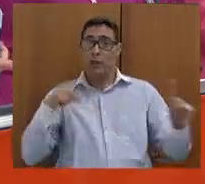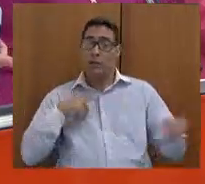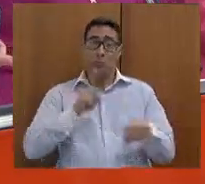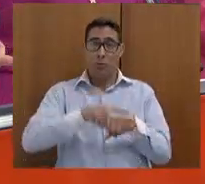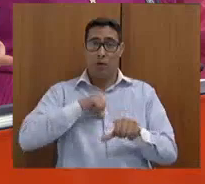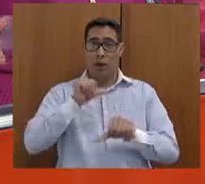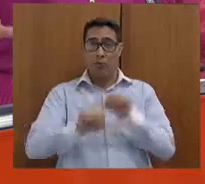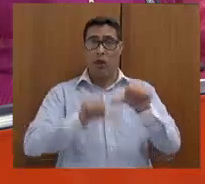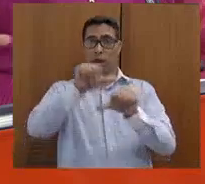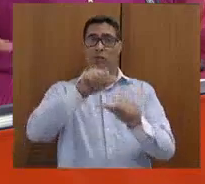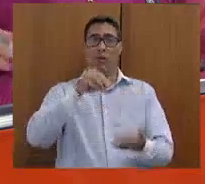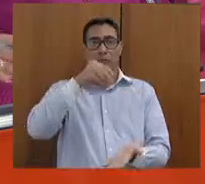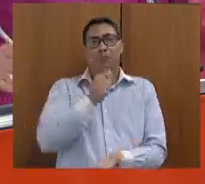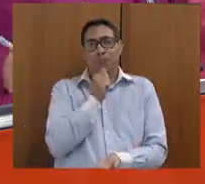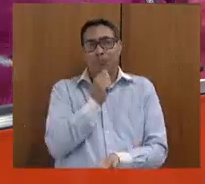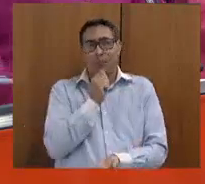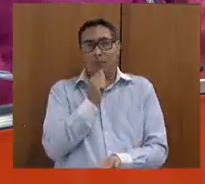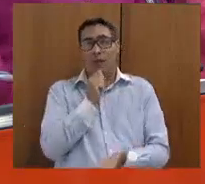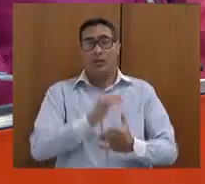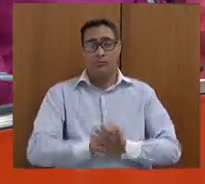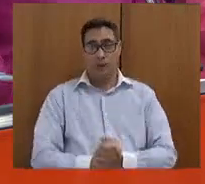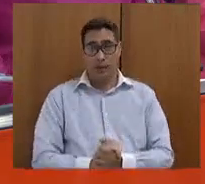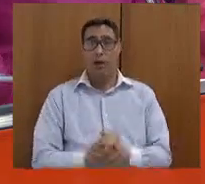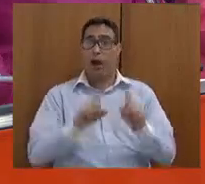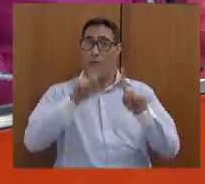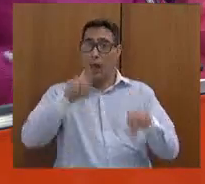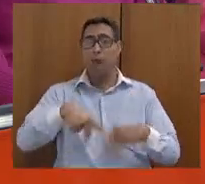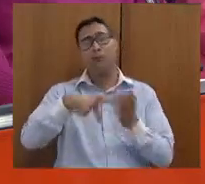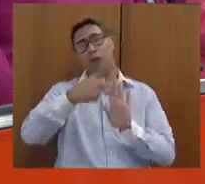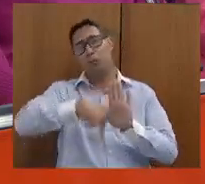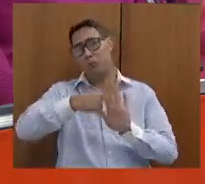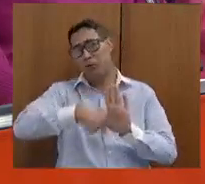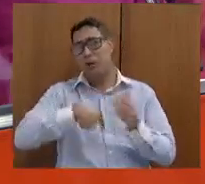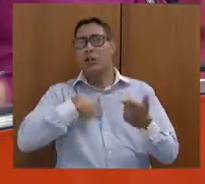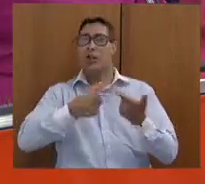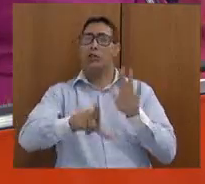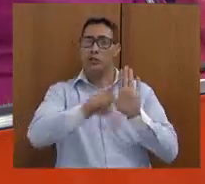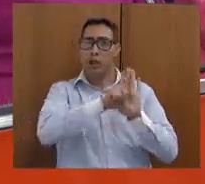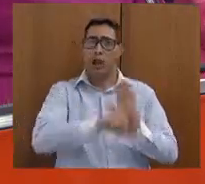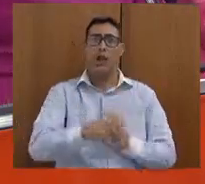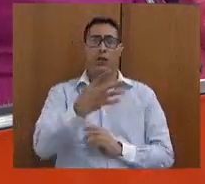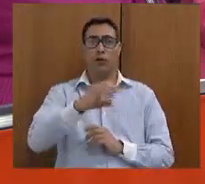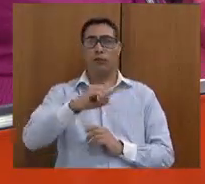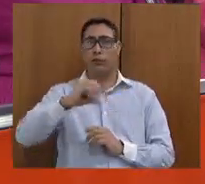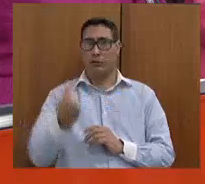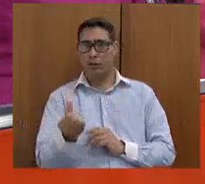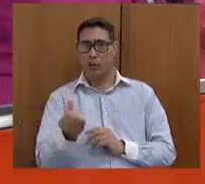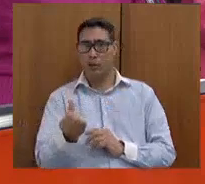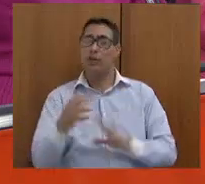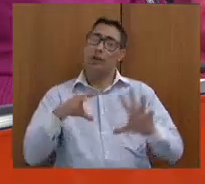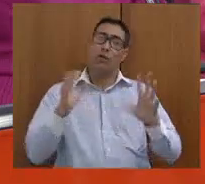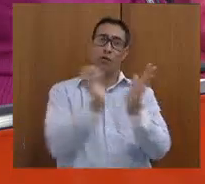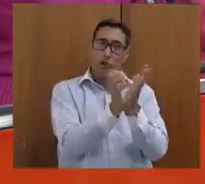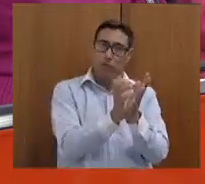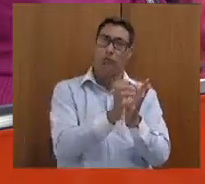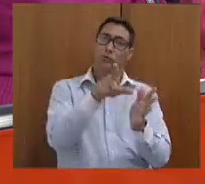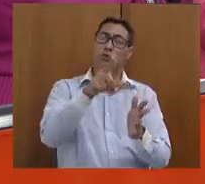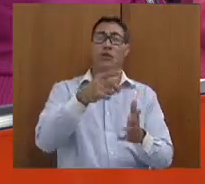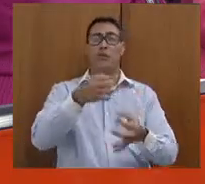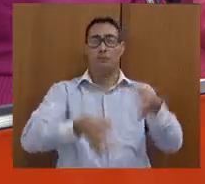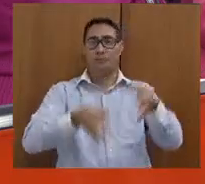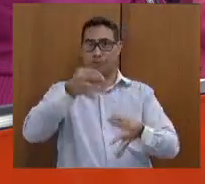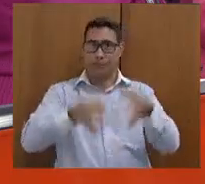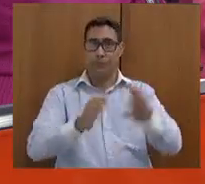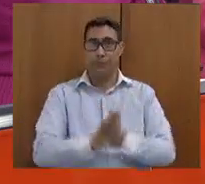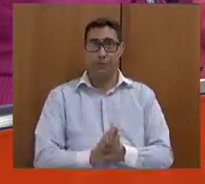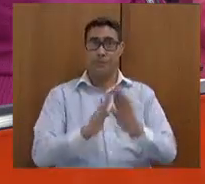alteração não chegou né Então esse é mas o projétil lei 406 ele tá na comissão de constituição e justiça sobre